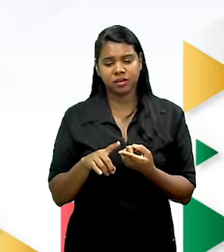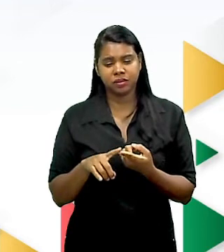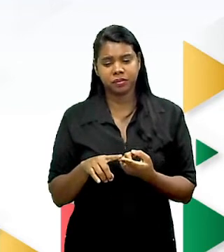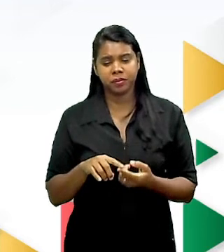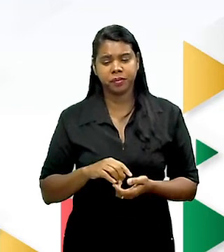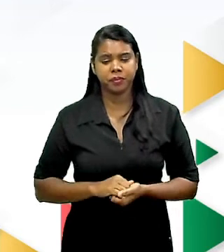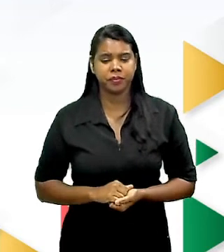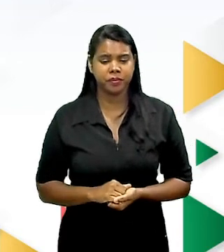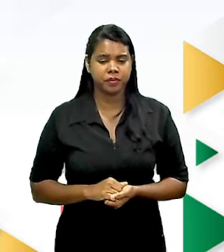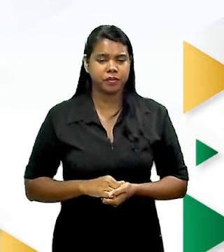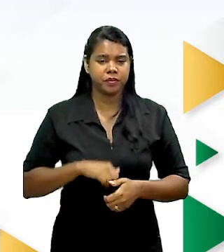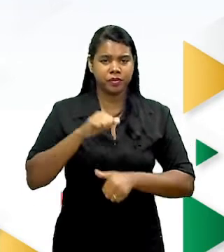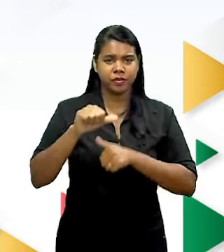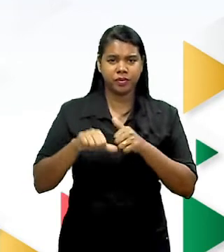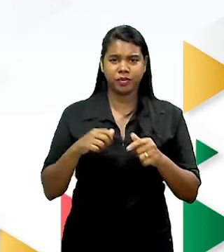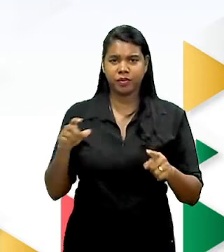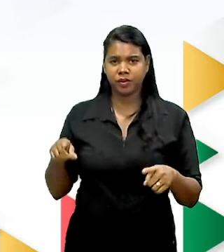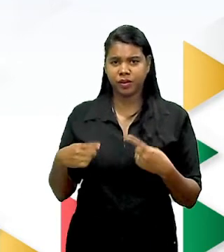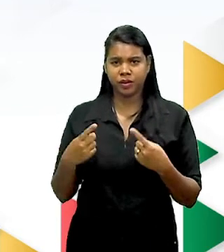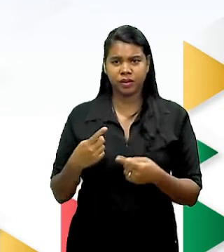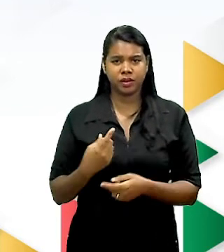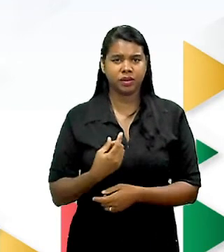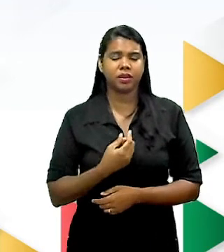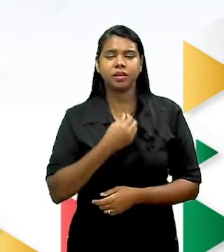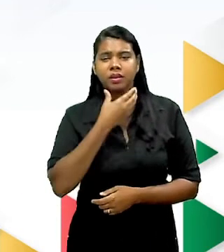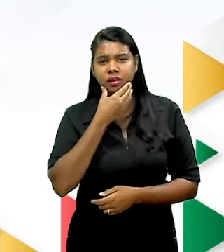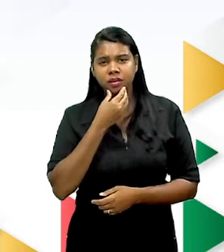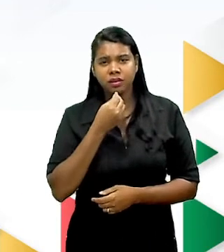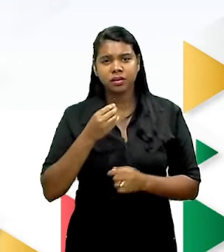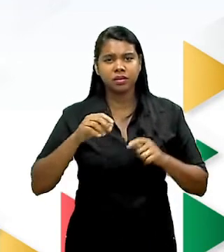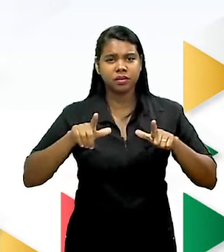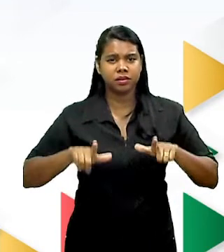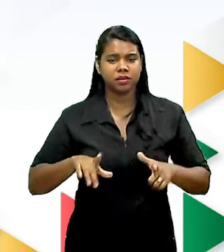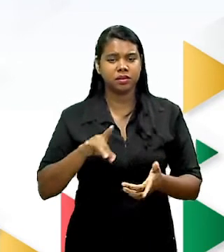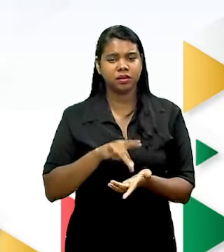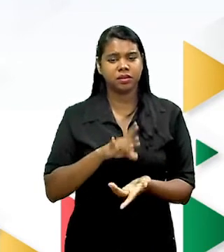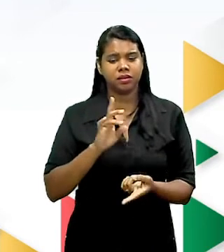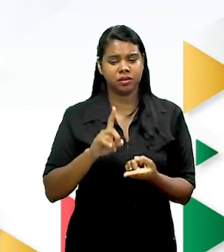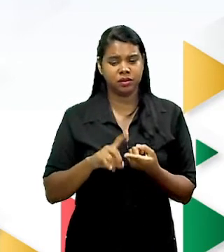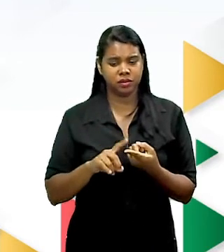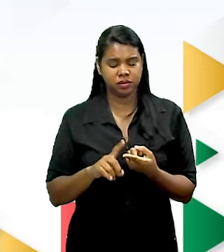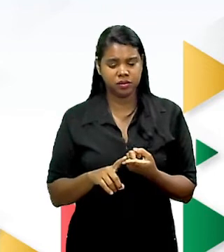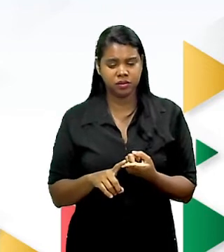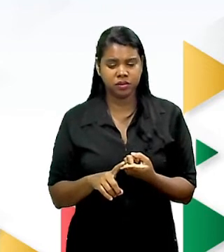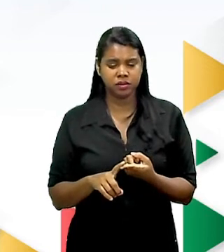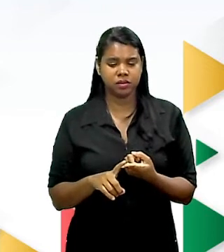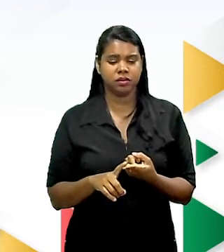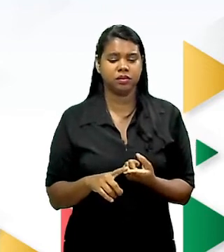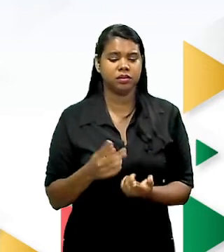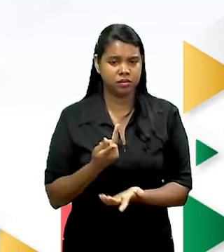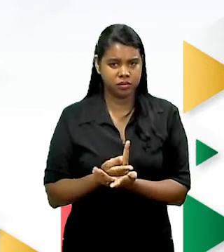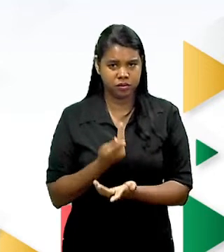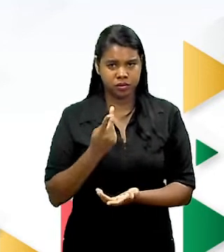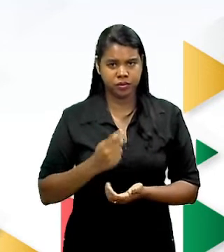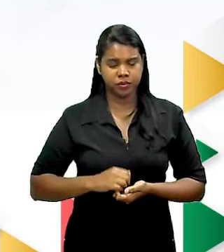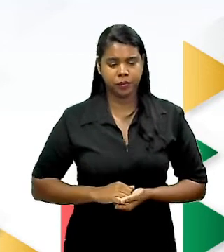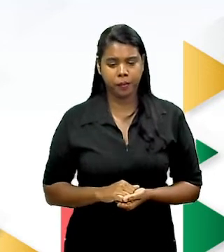as alterações provocadas pelo homem no ambiente e sobre suas